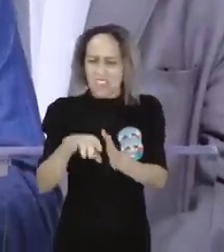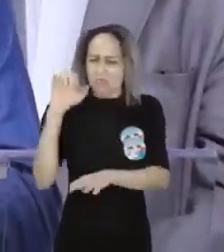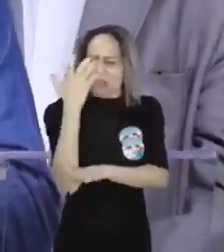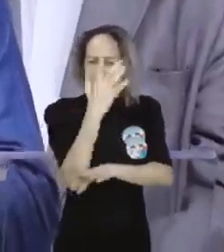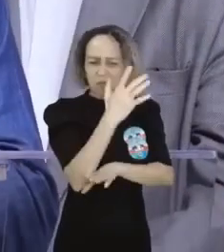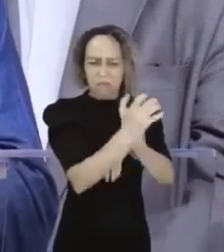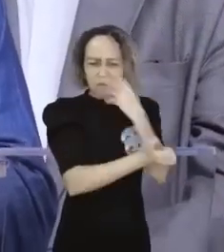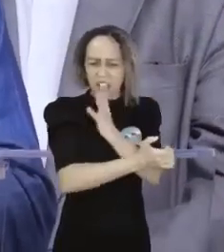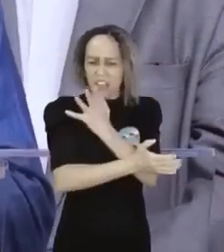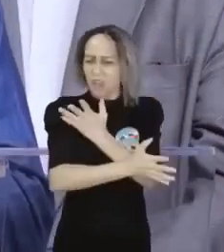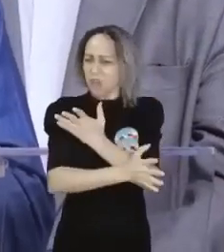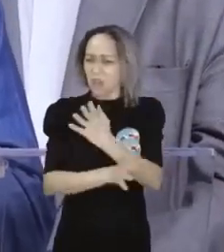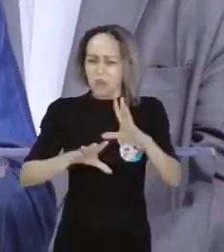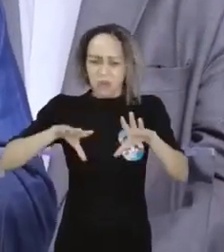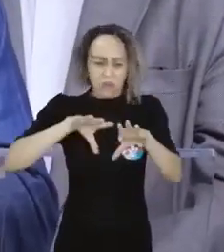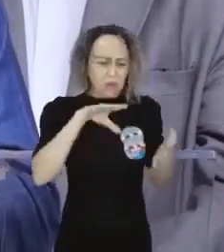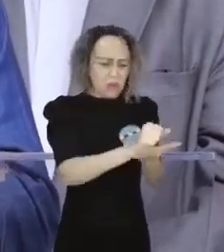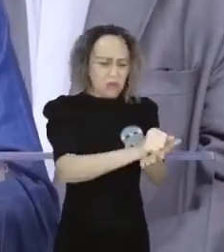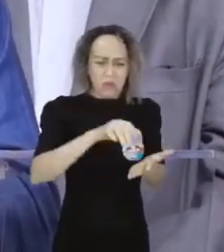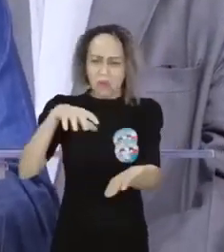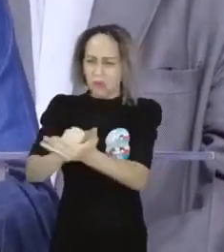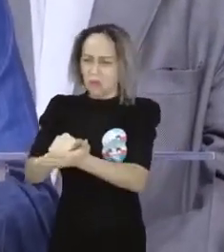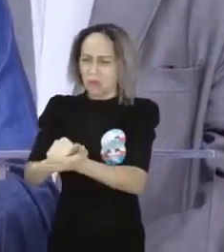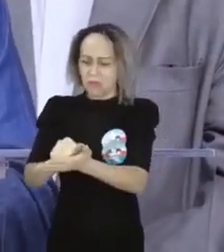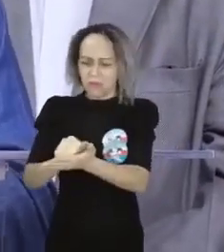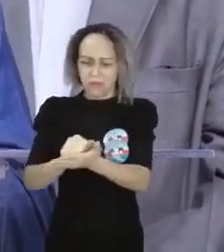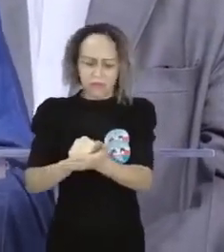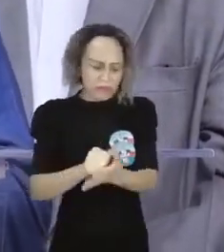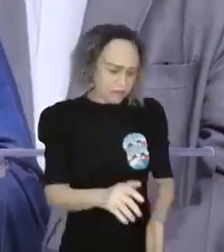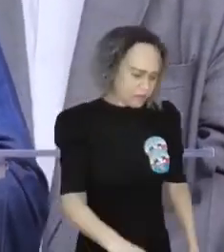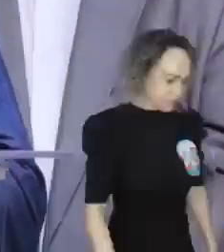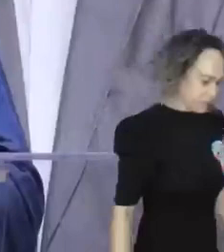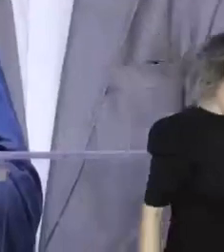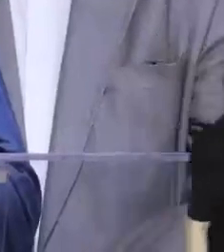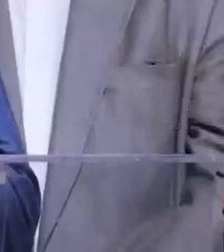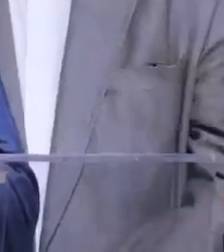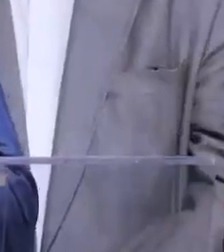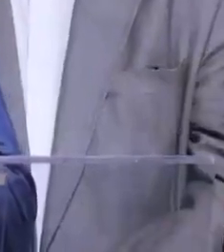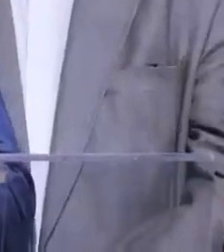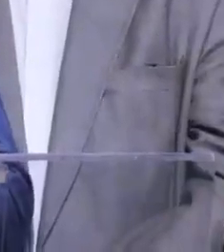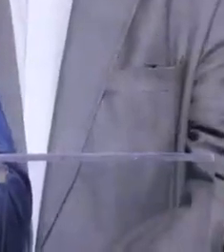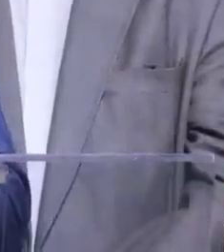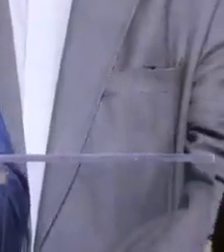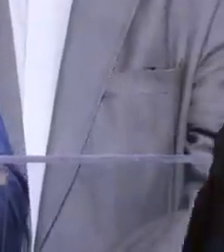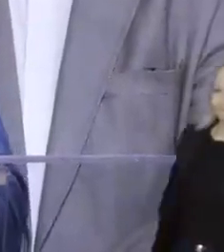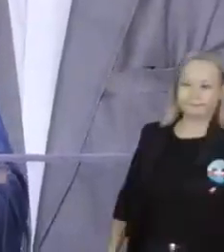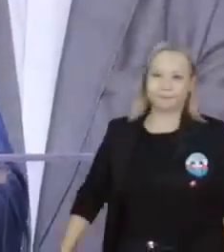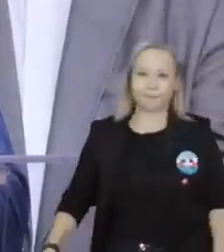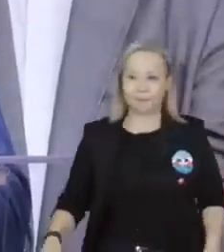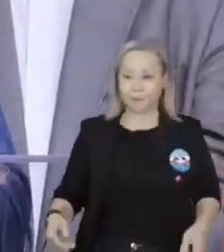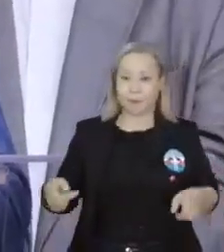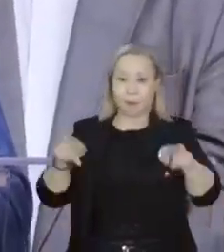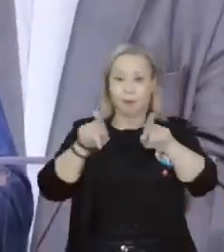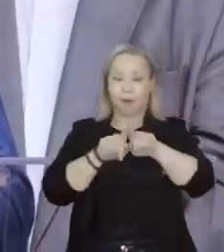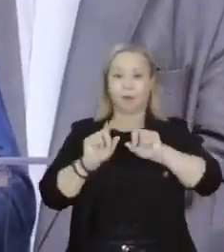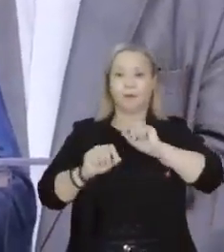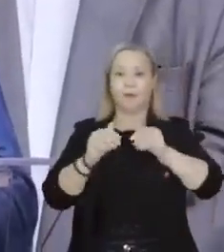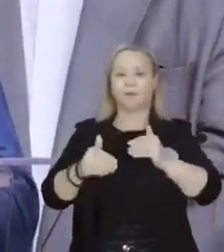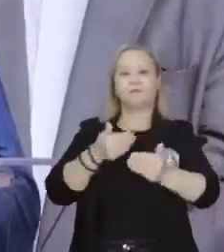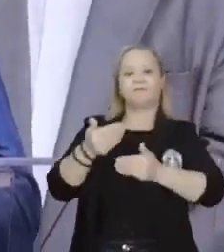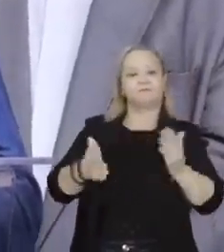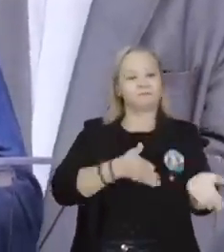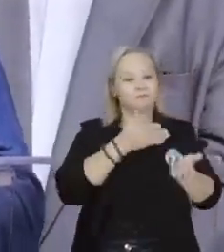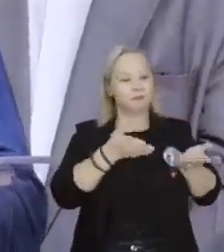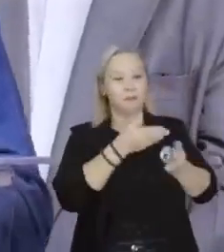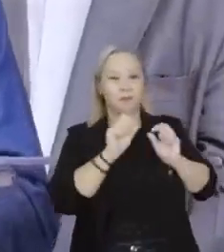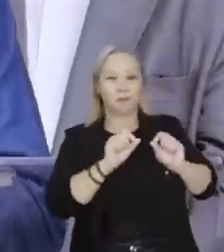ocupação agropecuária indevida. Ao mesmo tempo, vamos promover o desenvolvimento sustentável das comunidades que